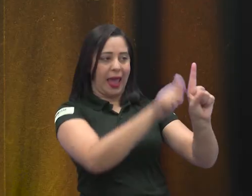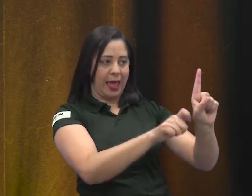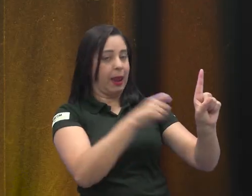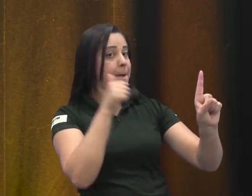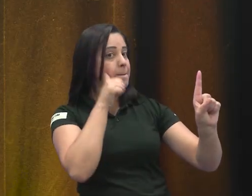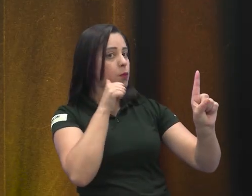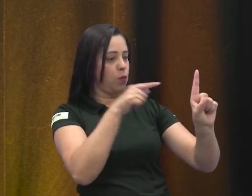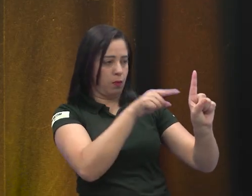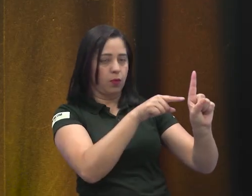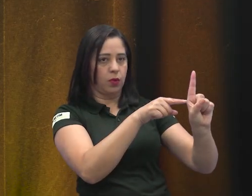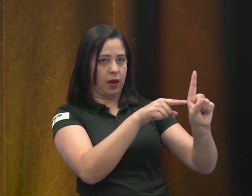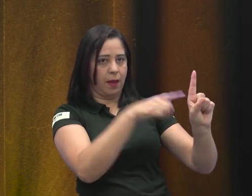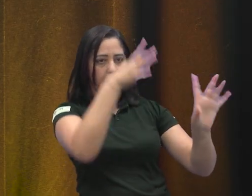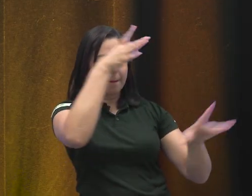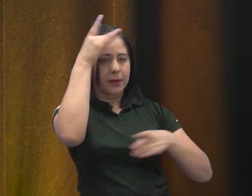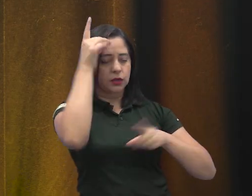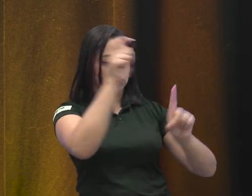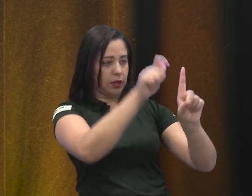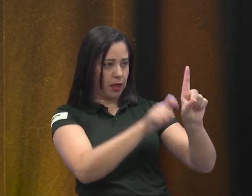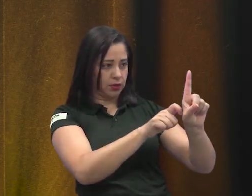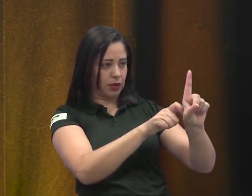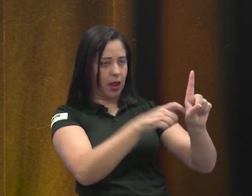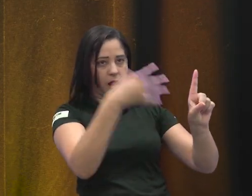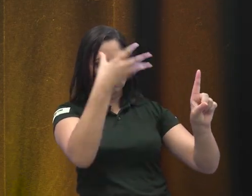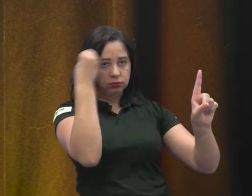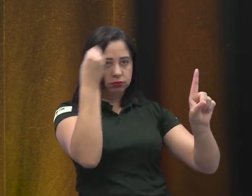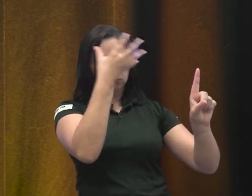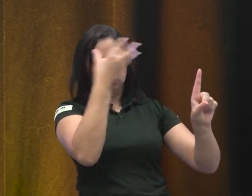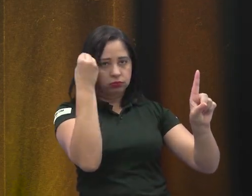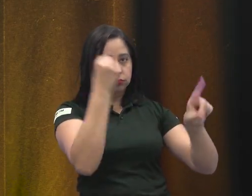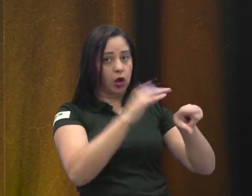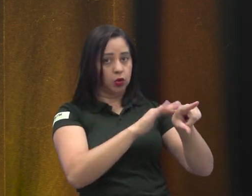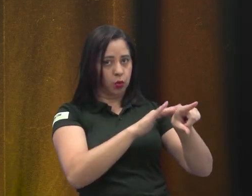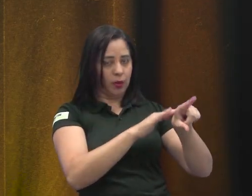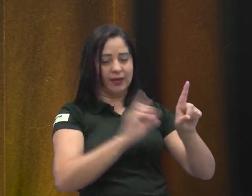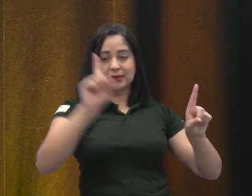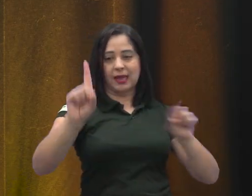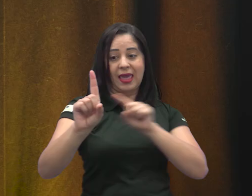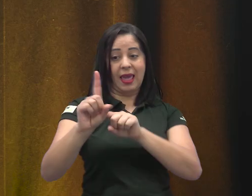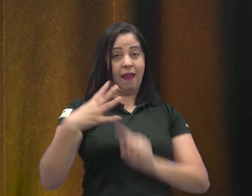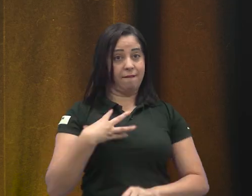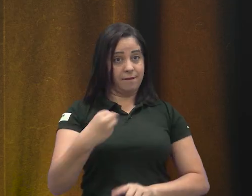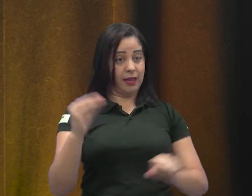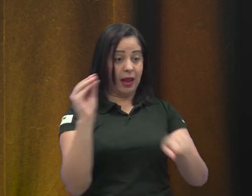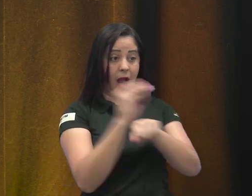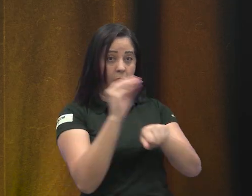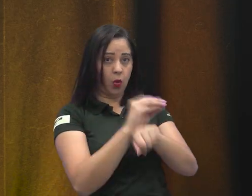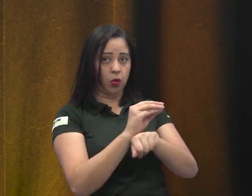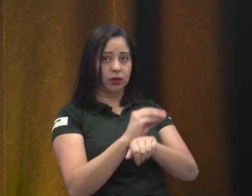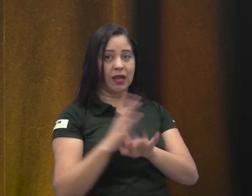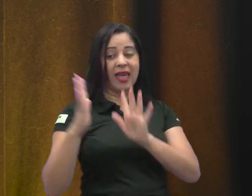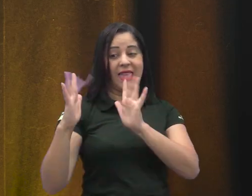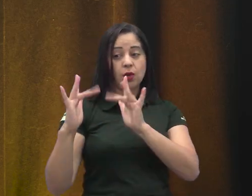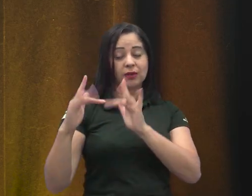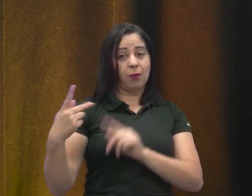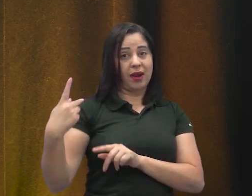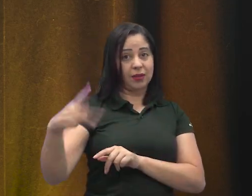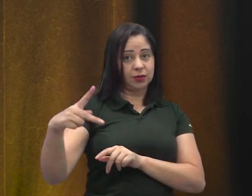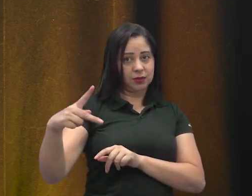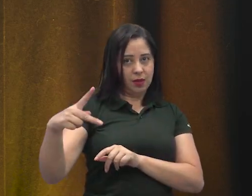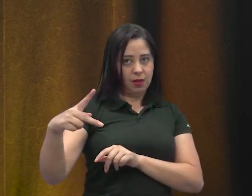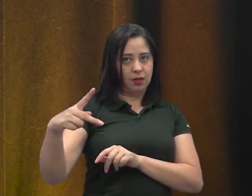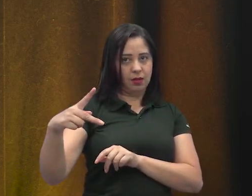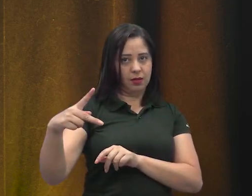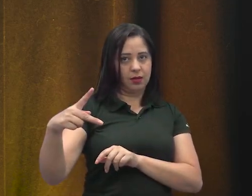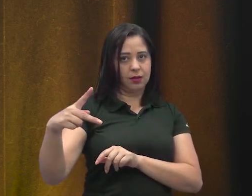que ela está com Alzheimer, da sua filha que é cuidadora e do namorado da filha